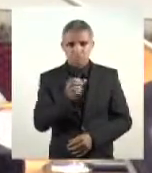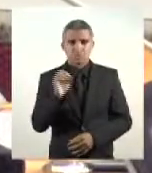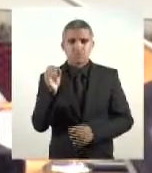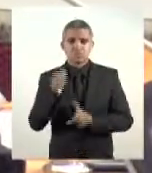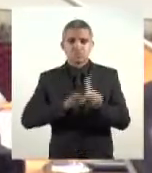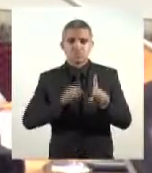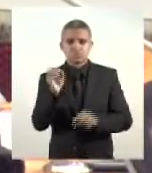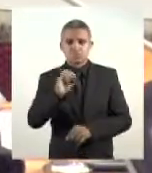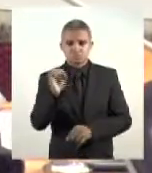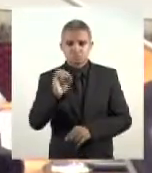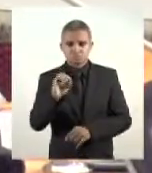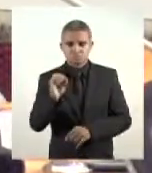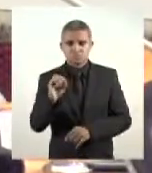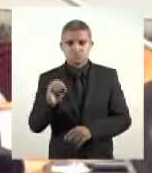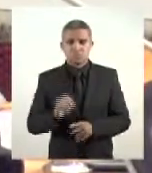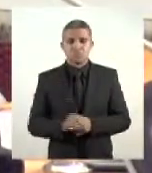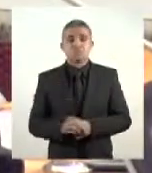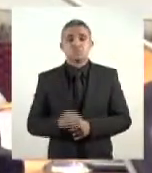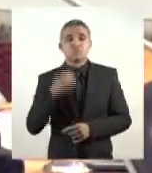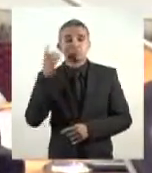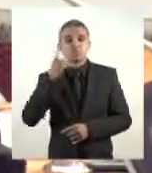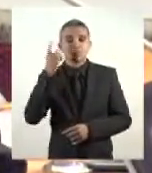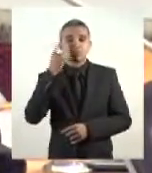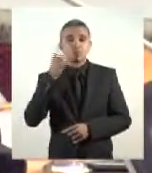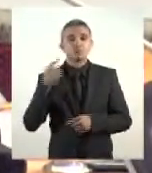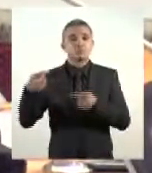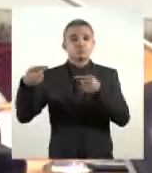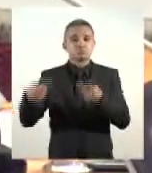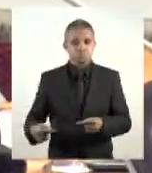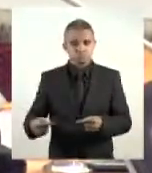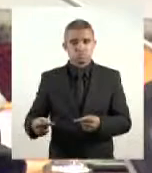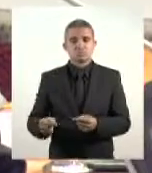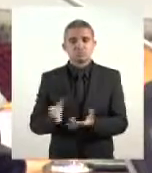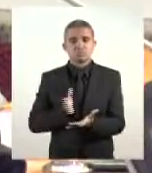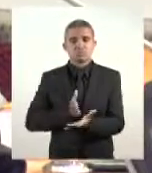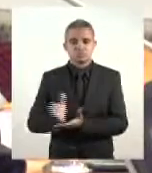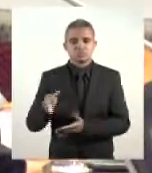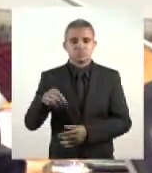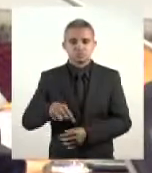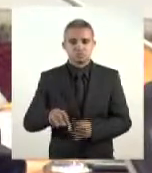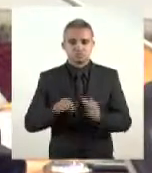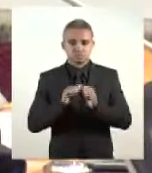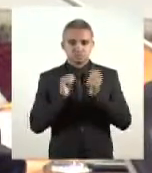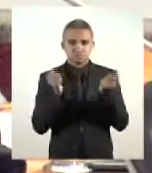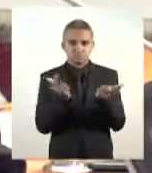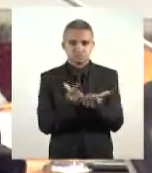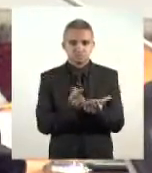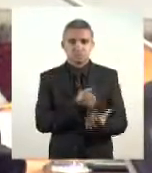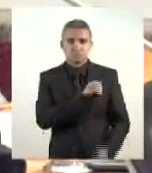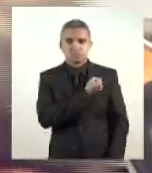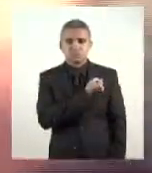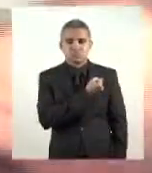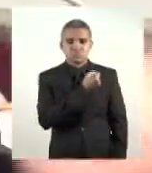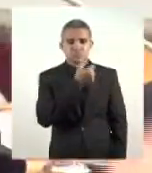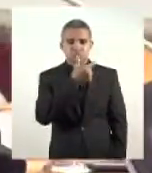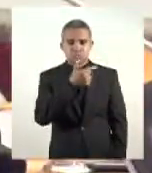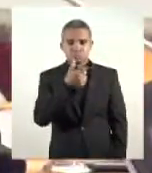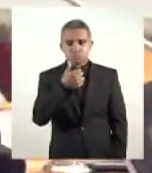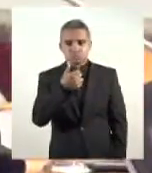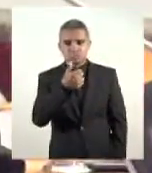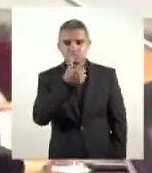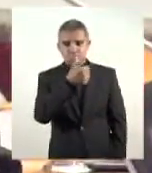um deputado até então da oposição, foi aprovado nesta Assembleia. Requerimento de número